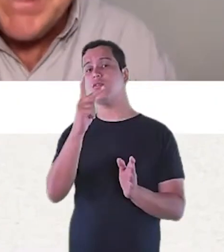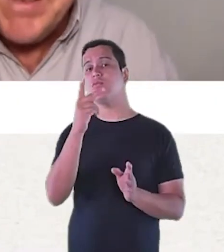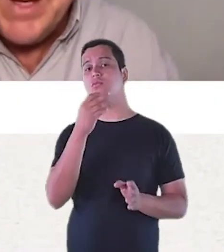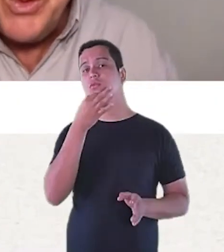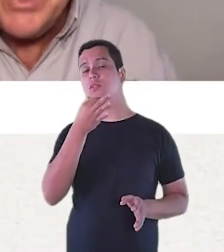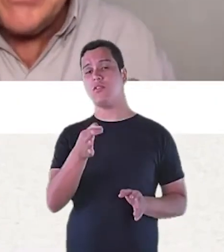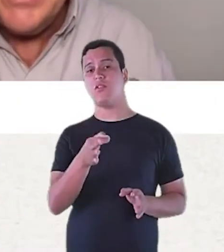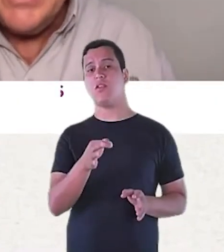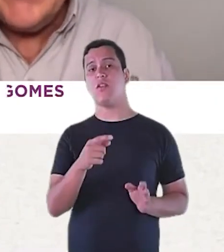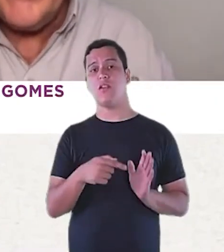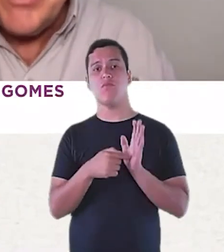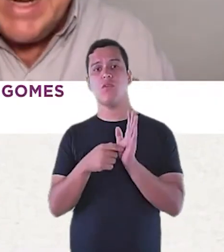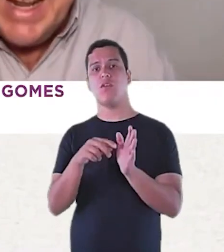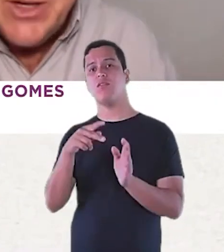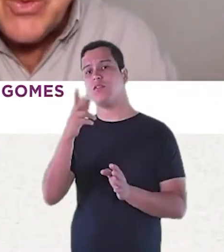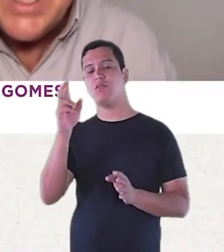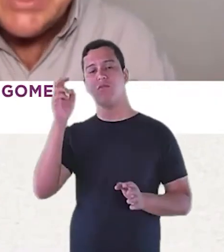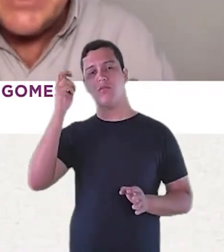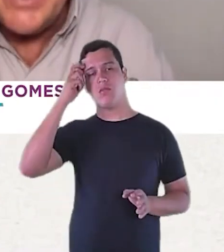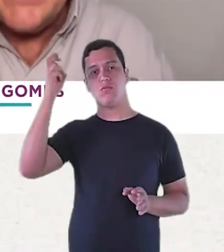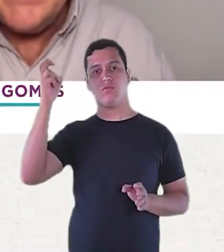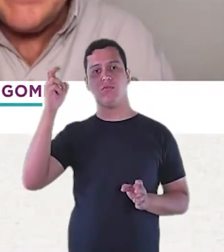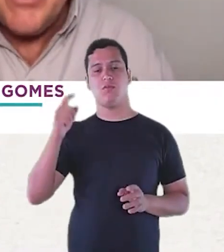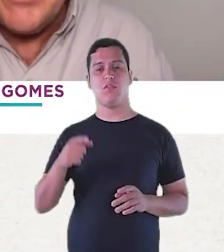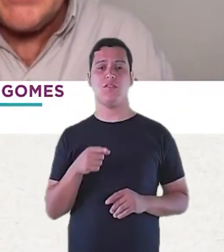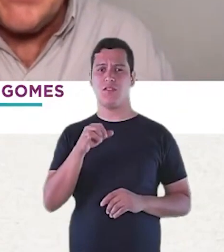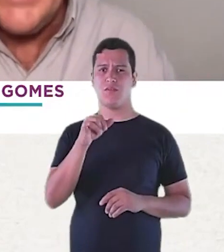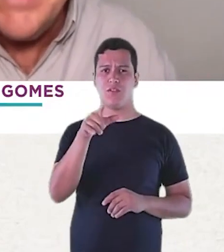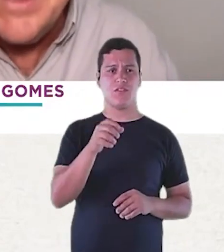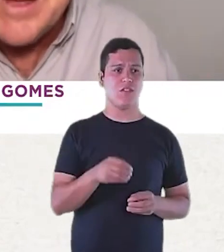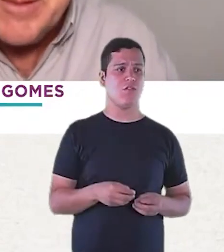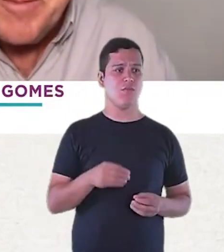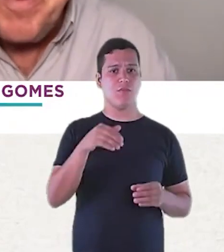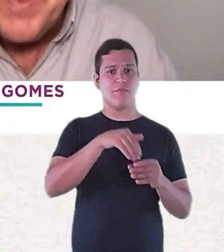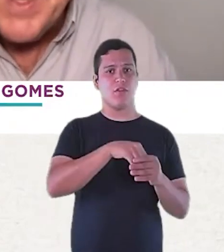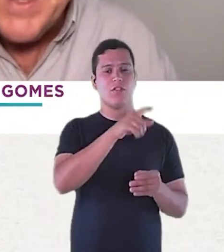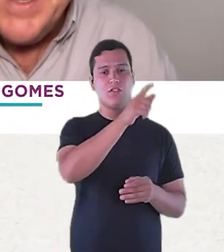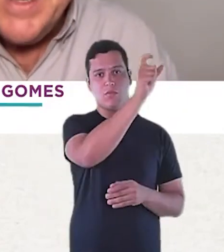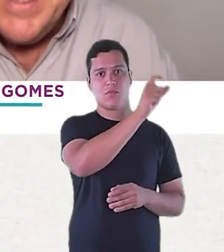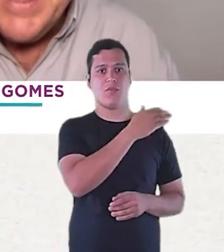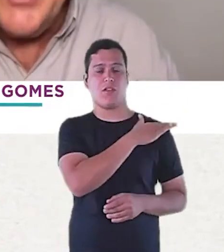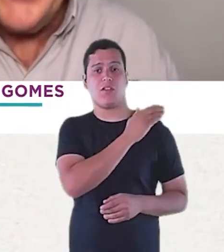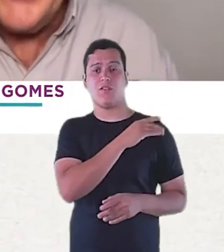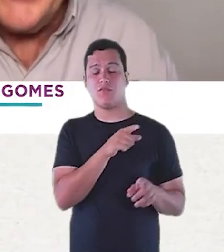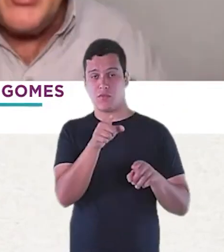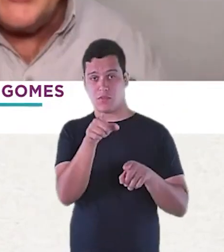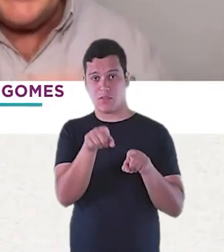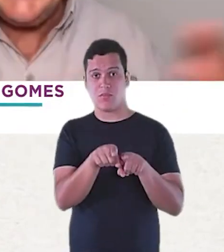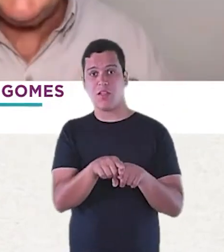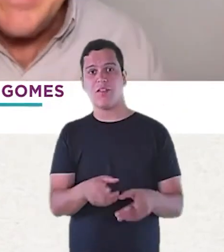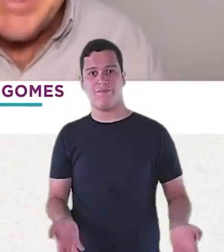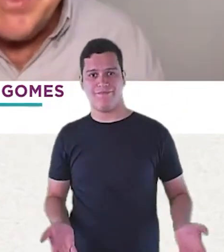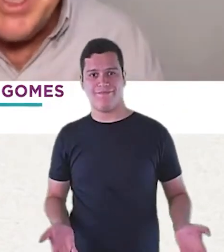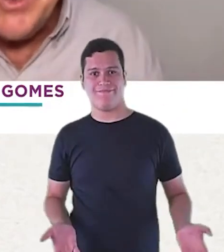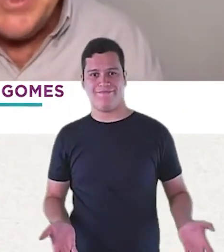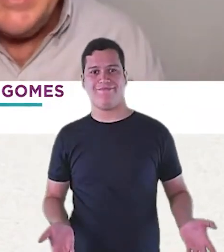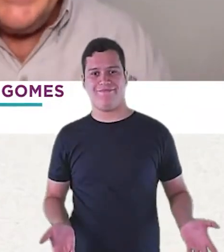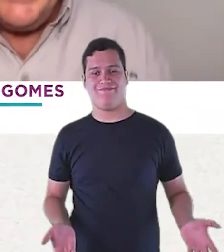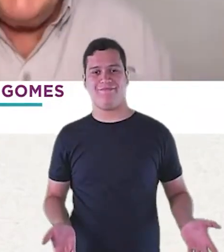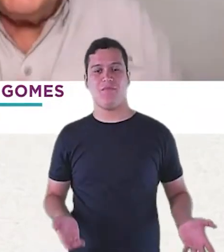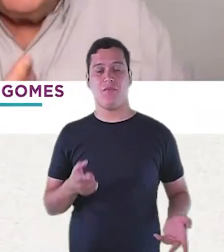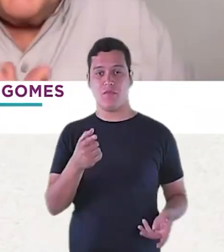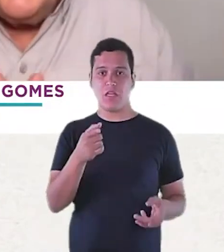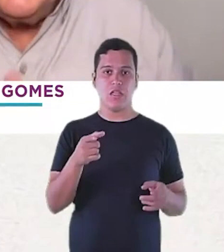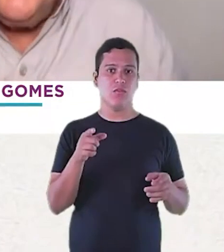ele expressa valores. E se você elege um candidato racista, você está sendo racista. Então, assim, e tudo isso é legado da